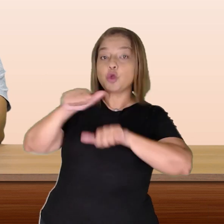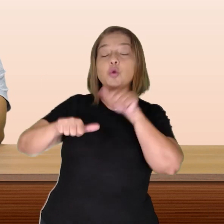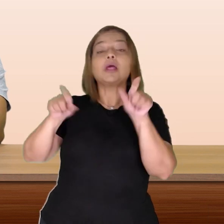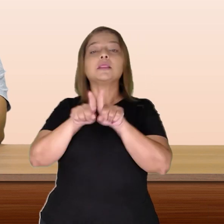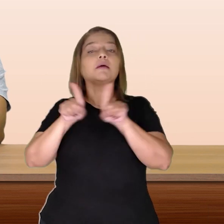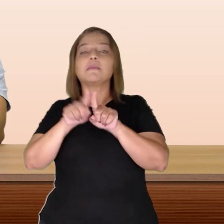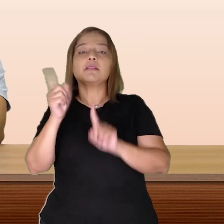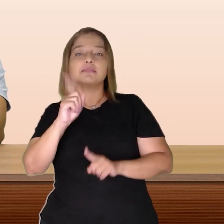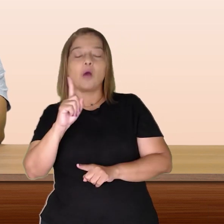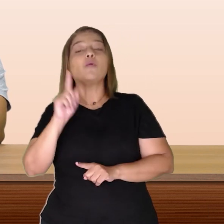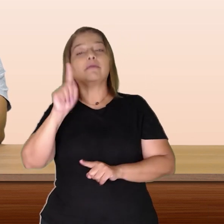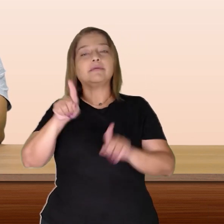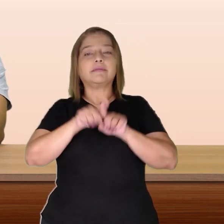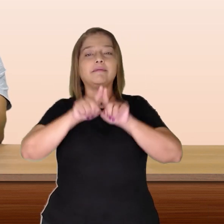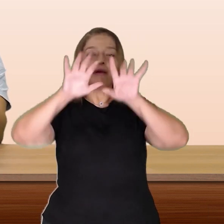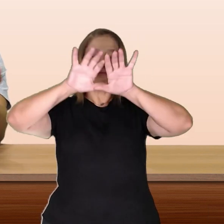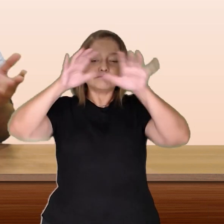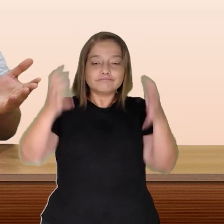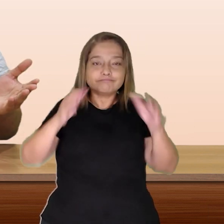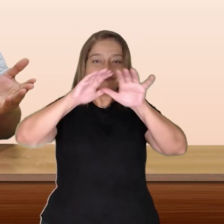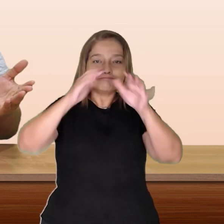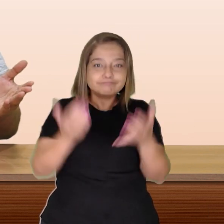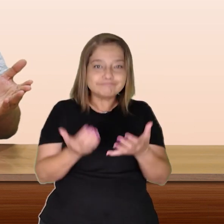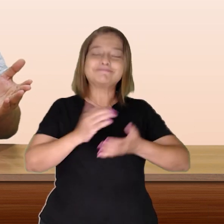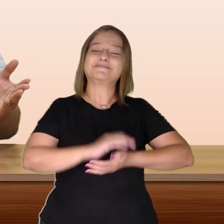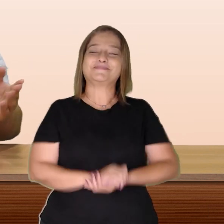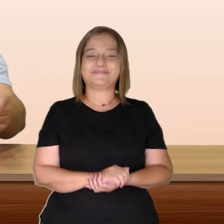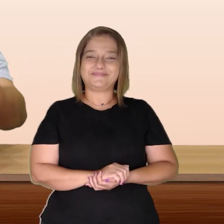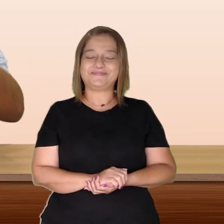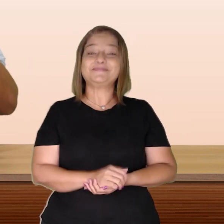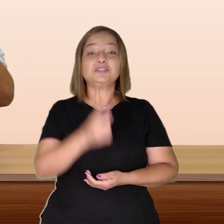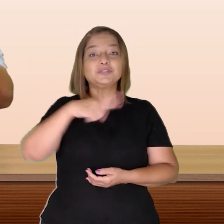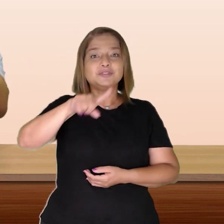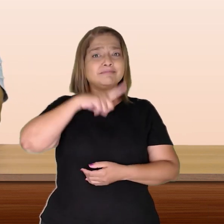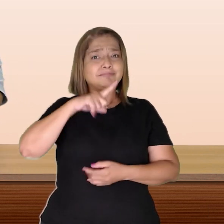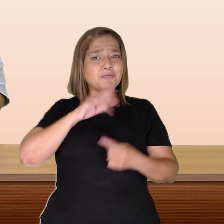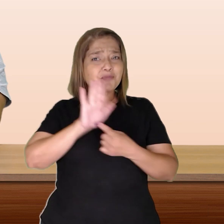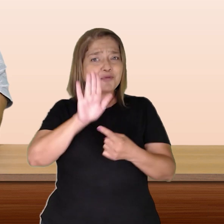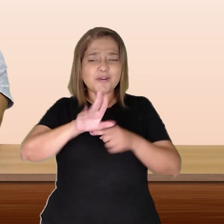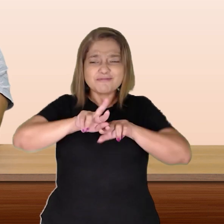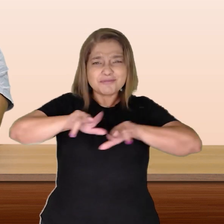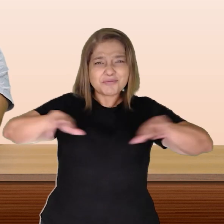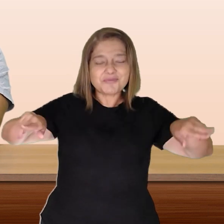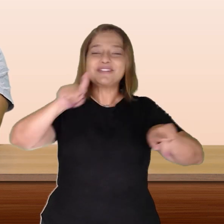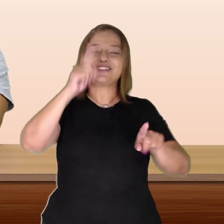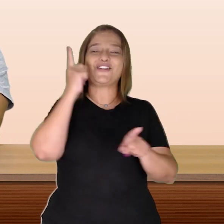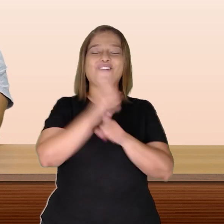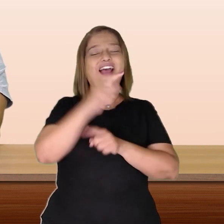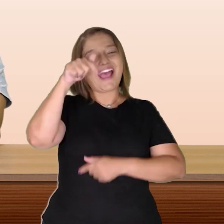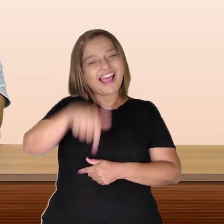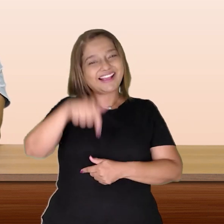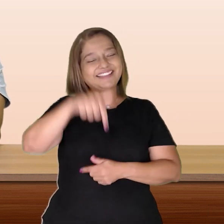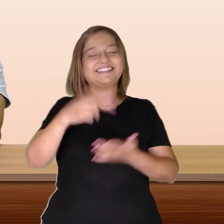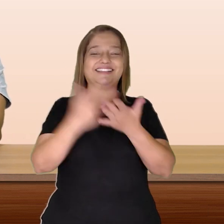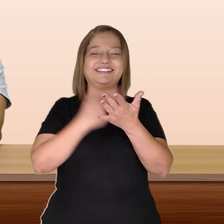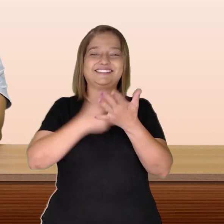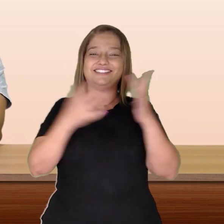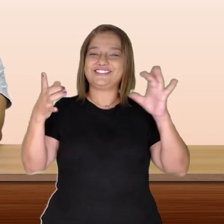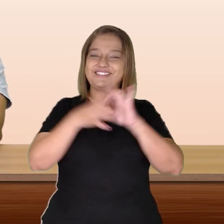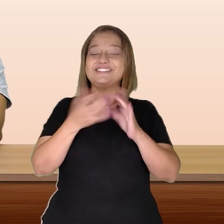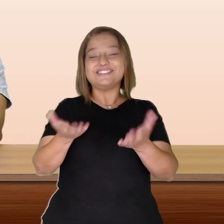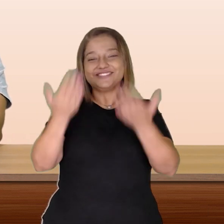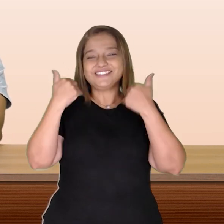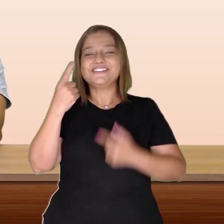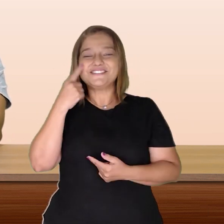renováveis e as camadas da Terra. Um programa recheado de conhecimento, você só encontra aqui. No Revista em